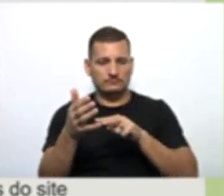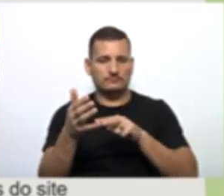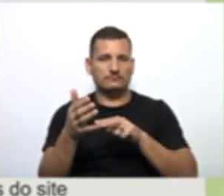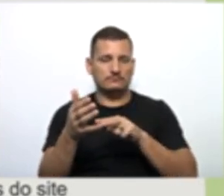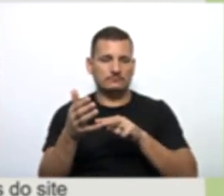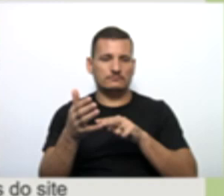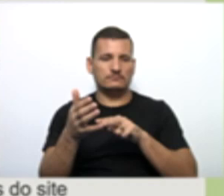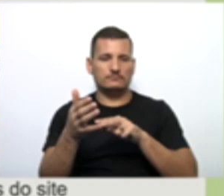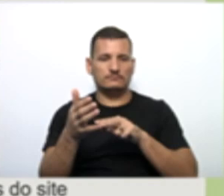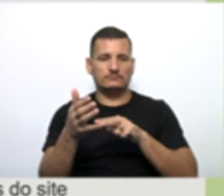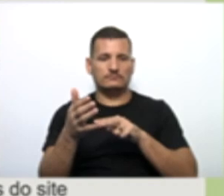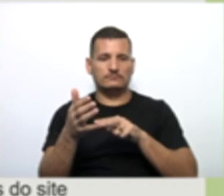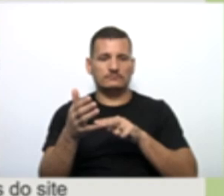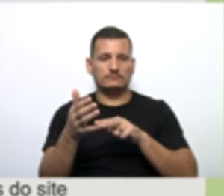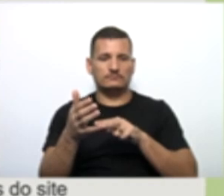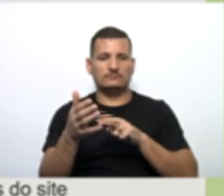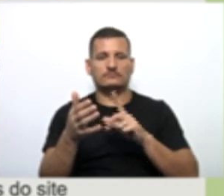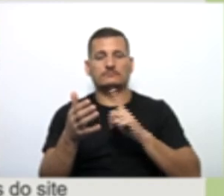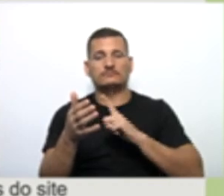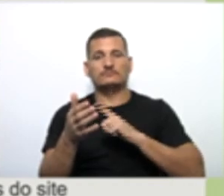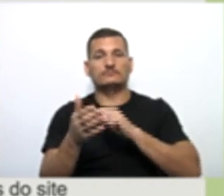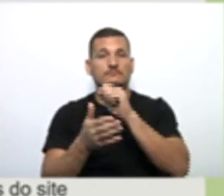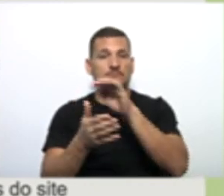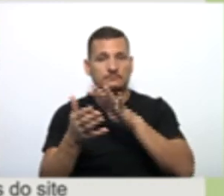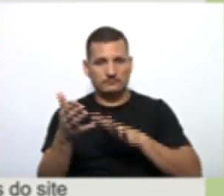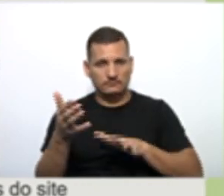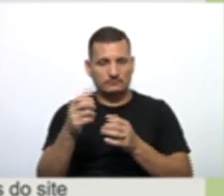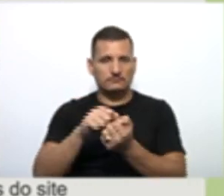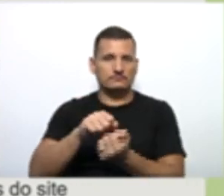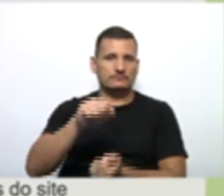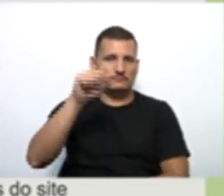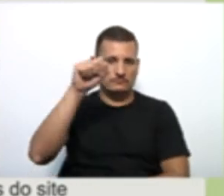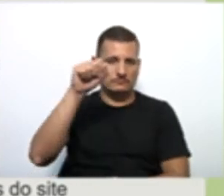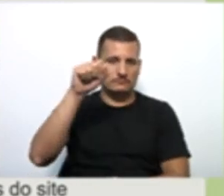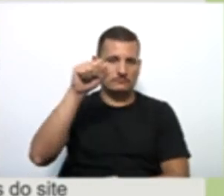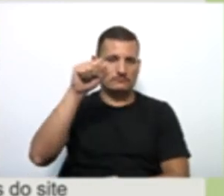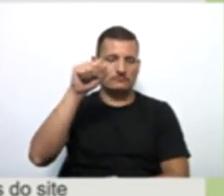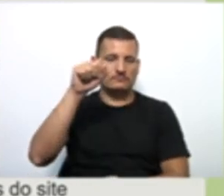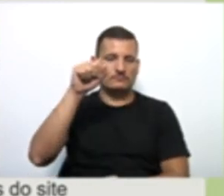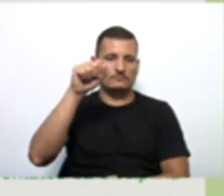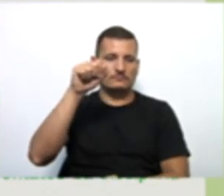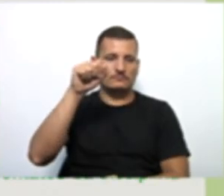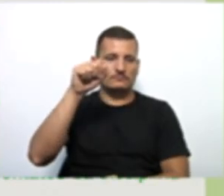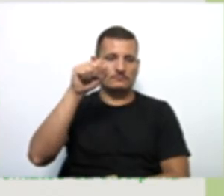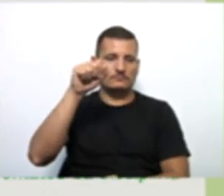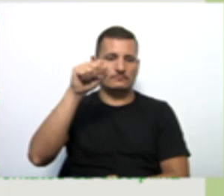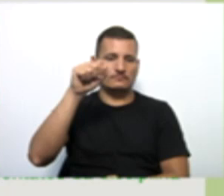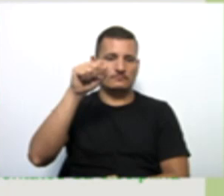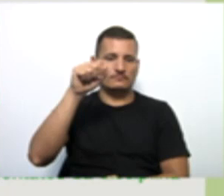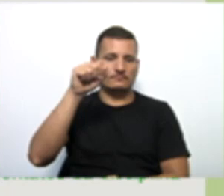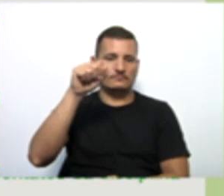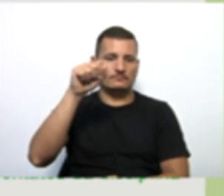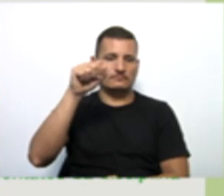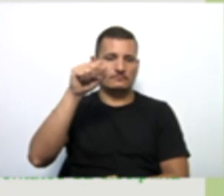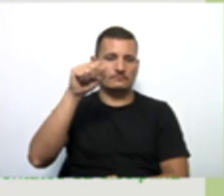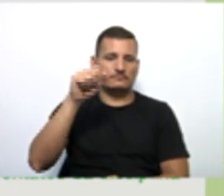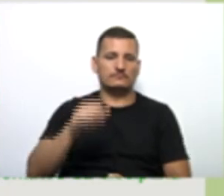ao material. Tem a atividade de percurso, que é o banner, né? Então vocês vão abrir aqui, vão estar a orientação,